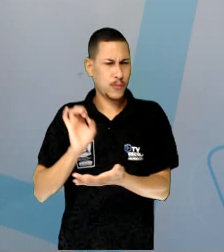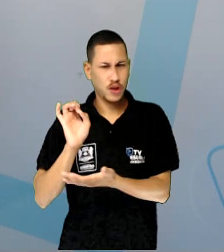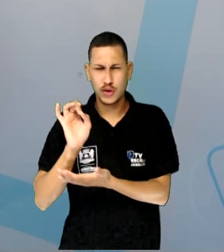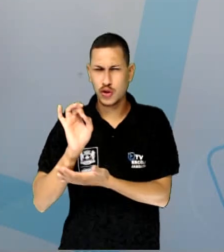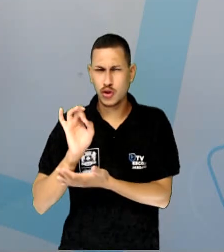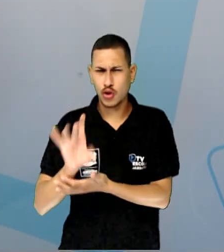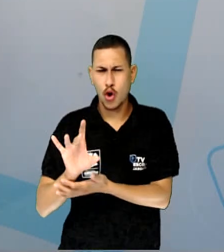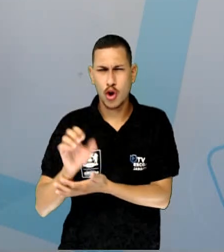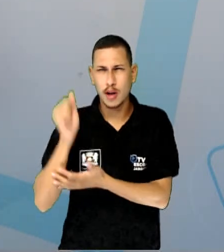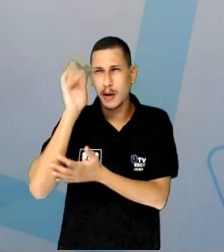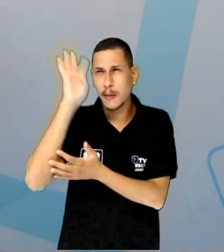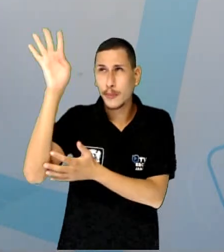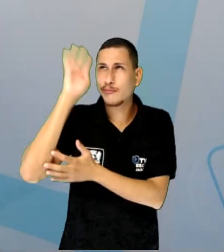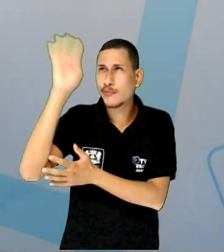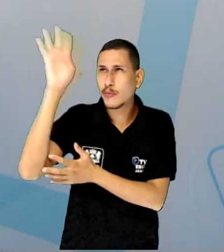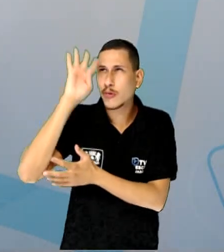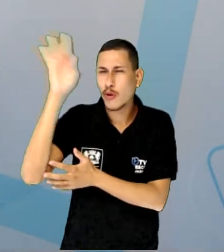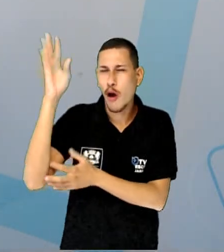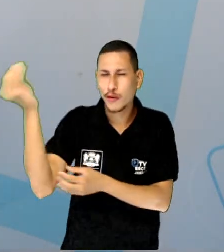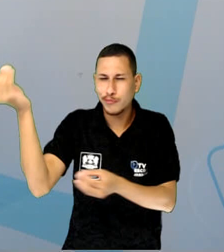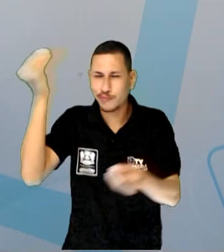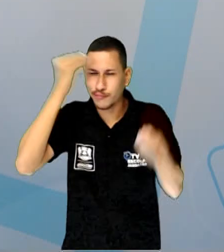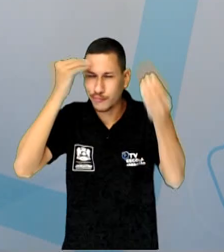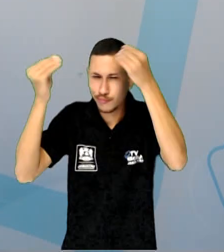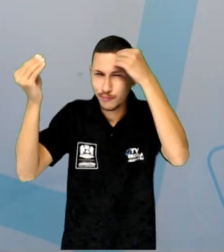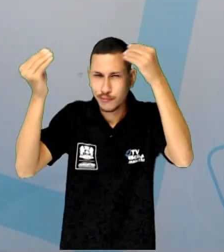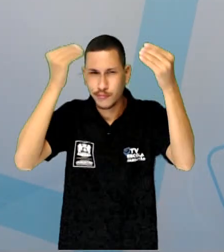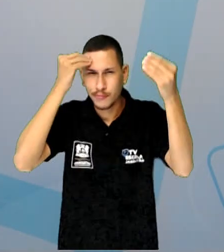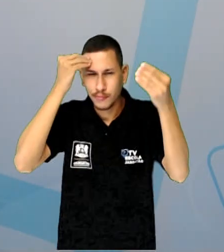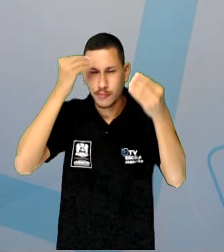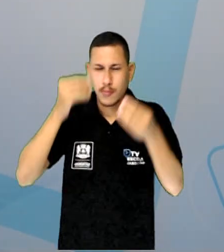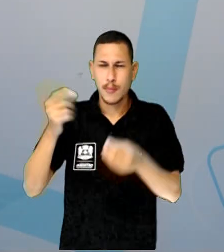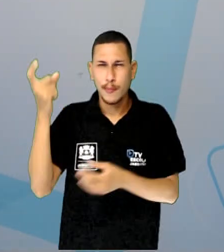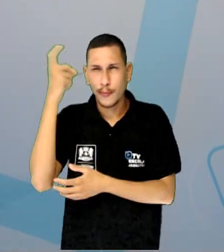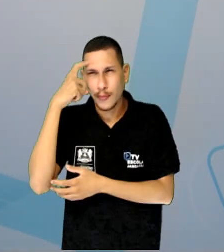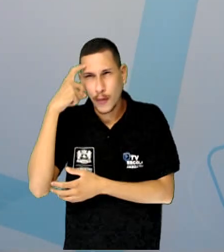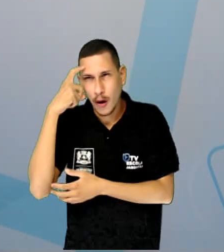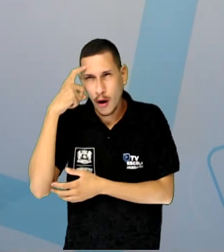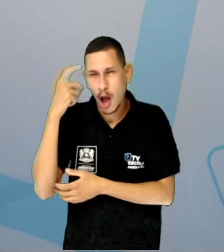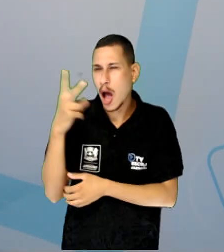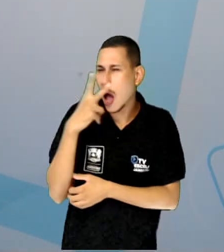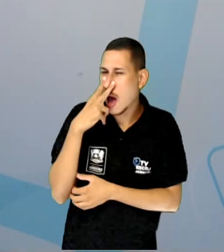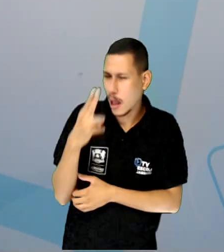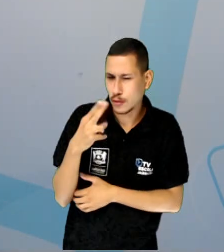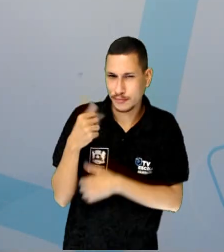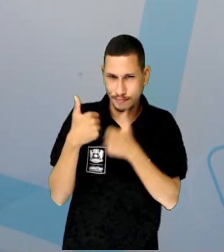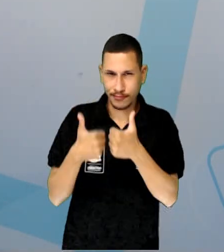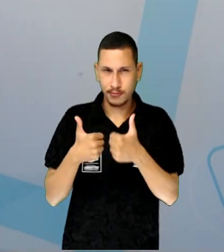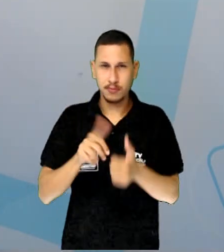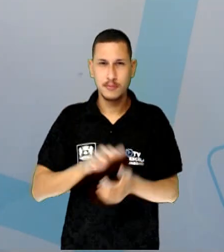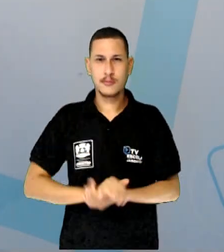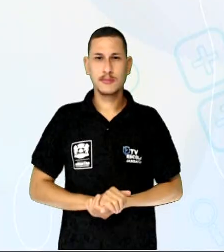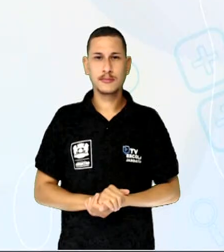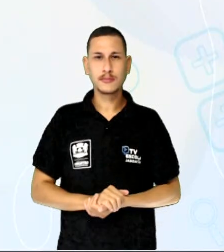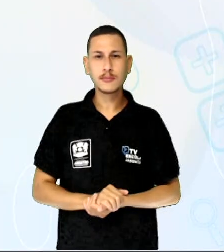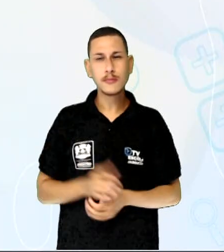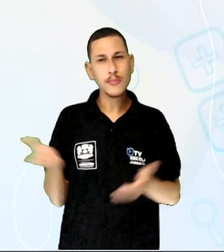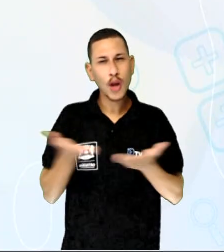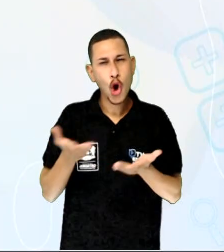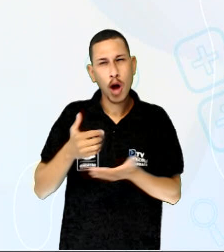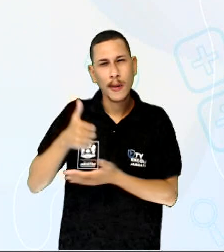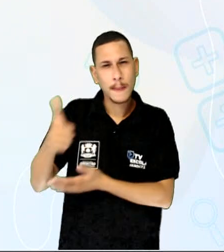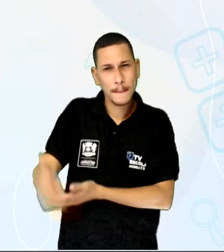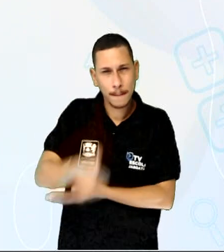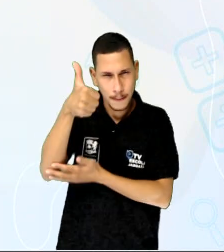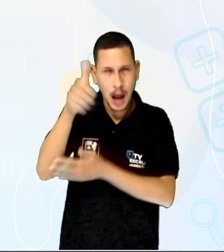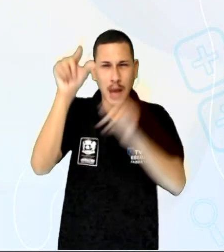apenas questões imaginárias, são apenas questões hipotéticas. Tudo bem? Então, dá uma olhada na primeira